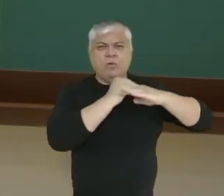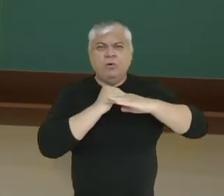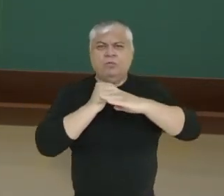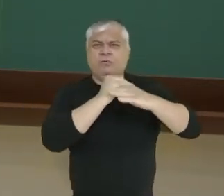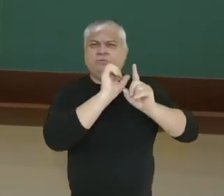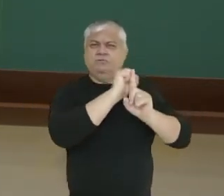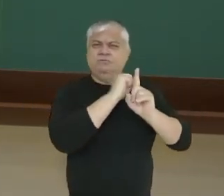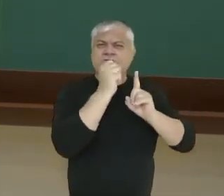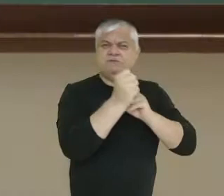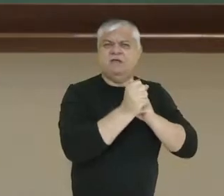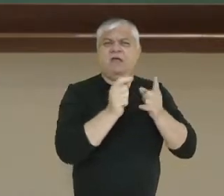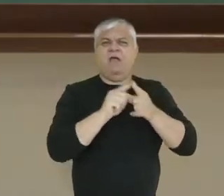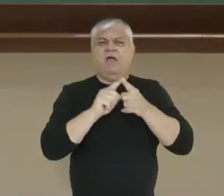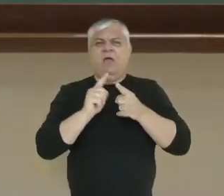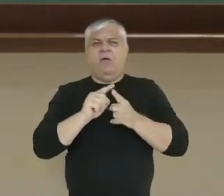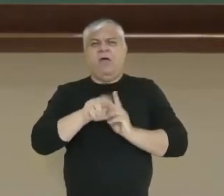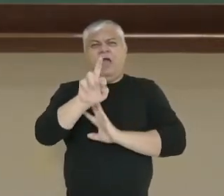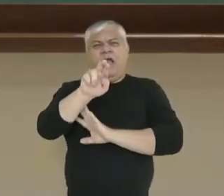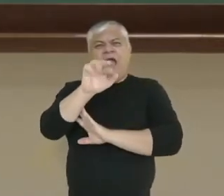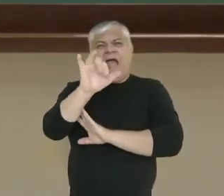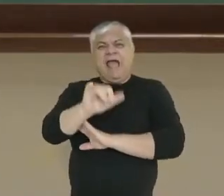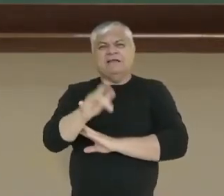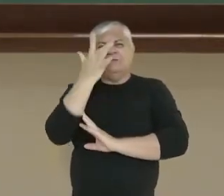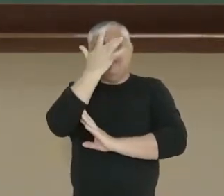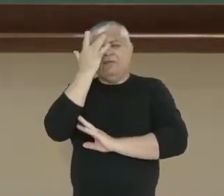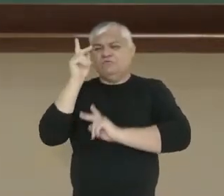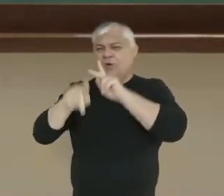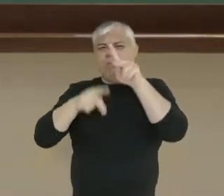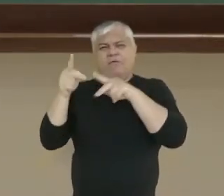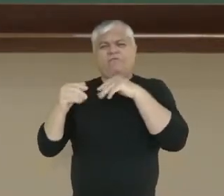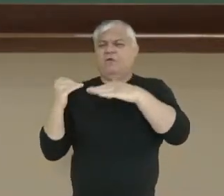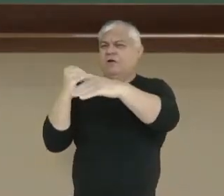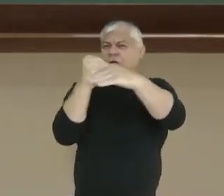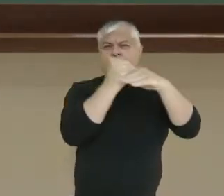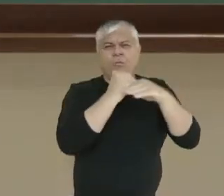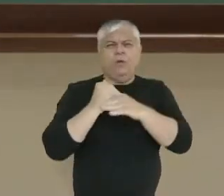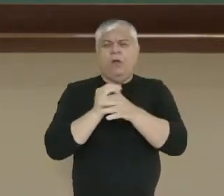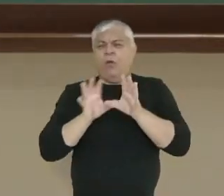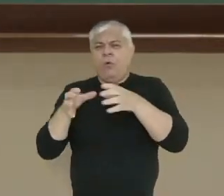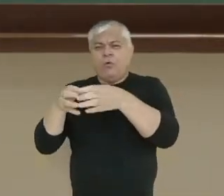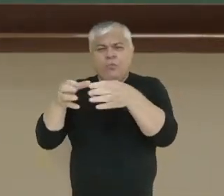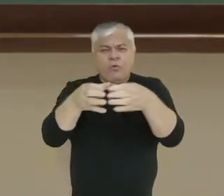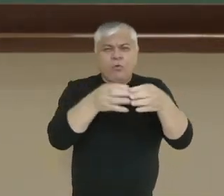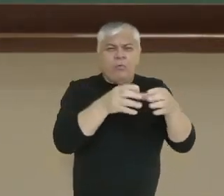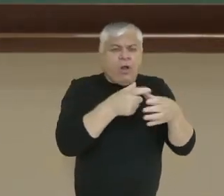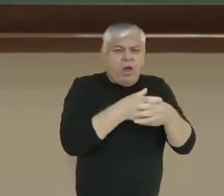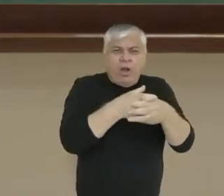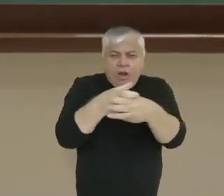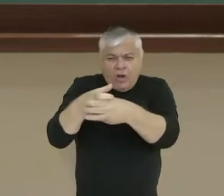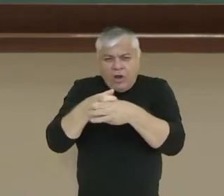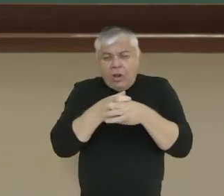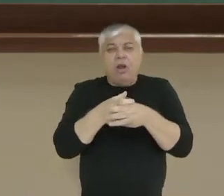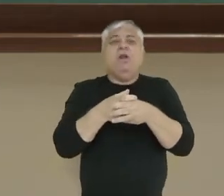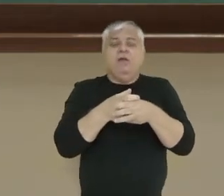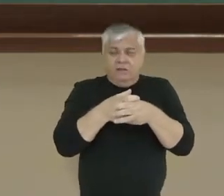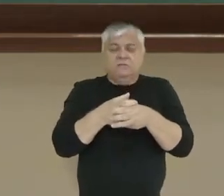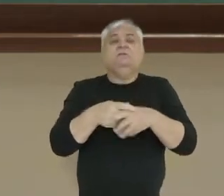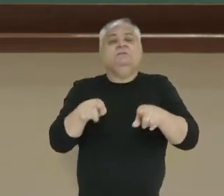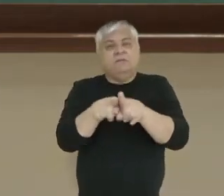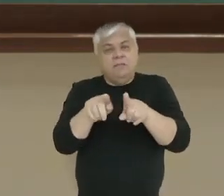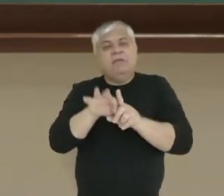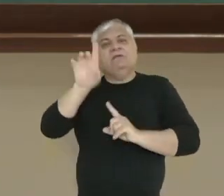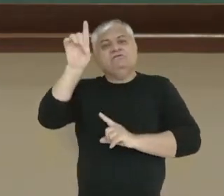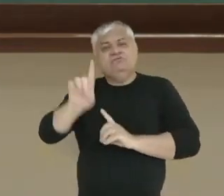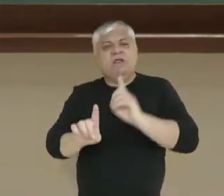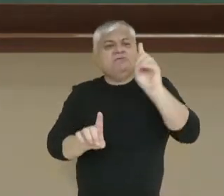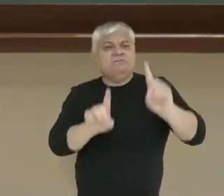social, racial, às etnias, a grupos minoritários, que são que são a maioria da população dentro